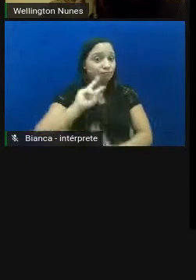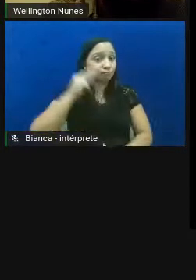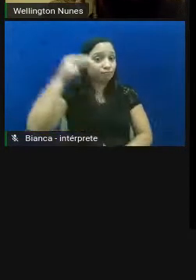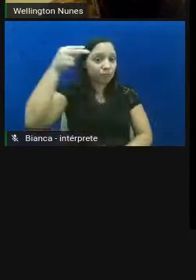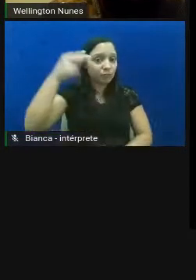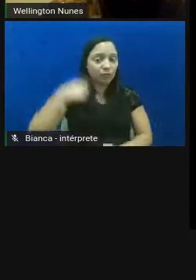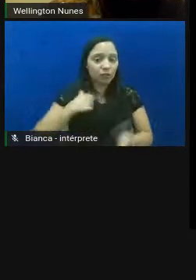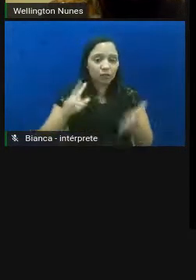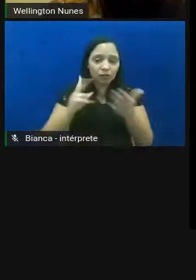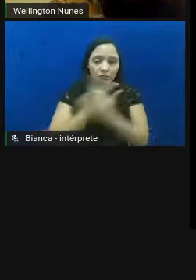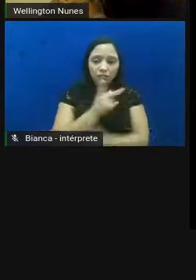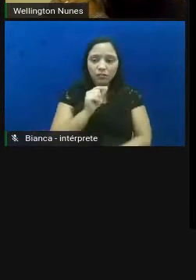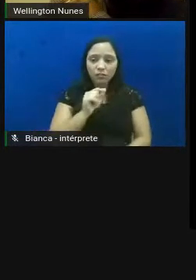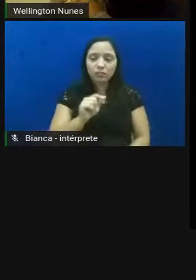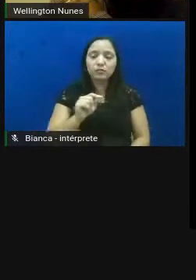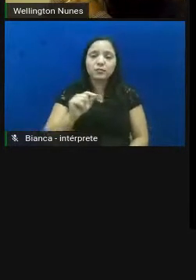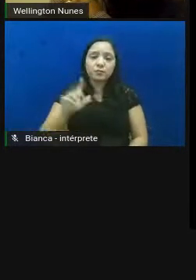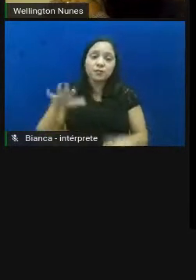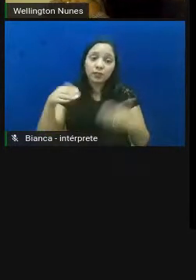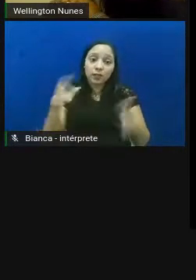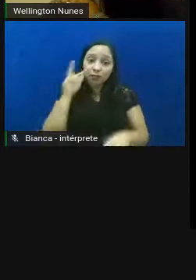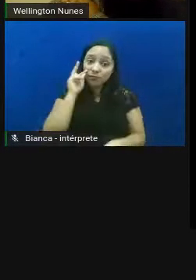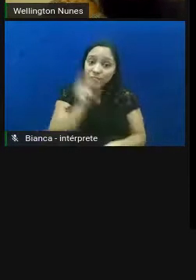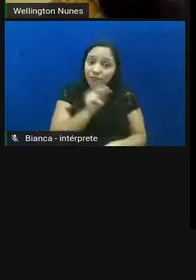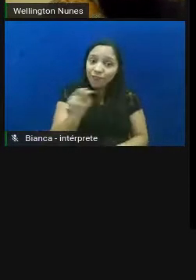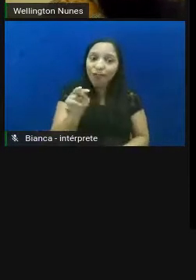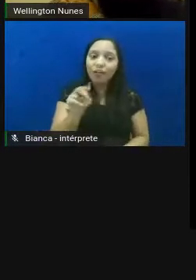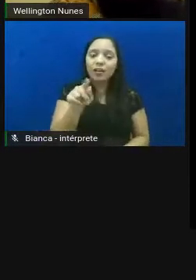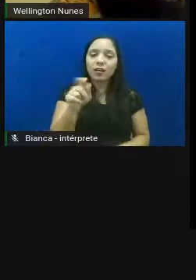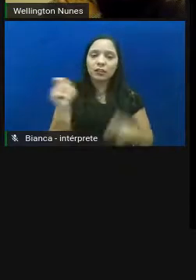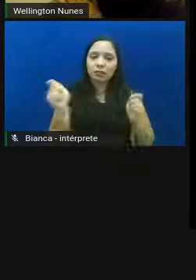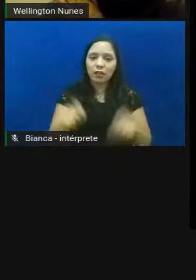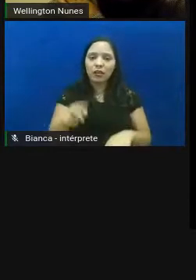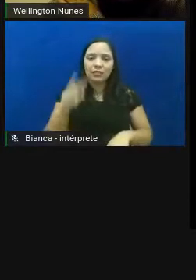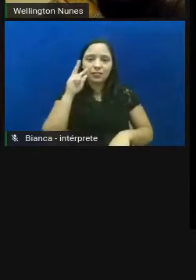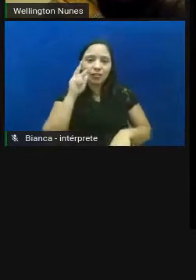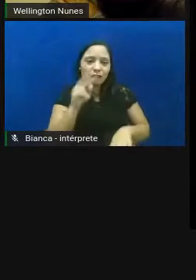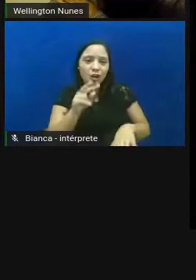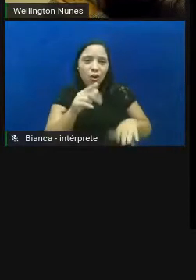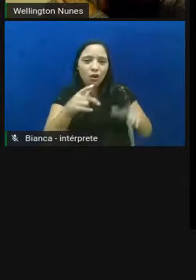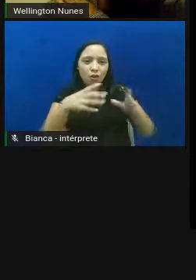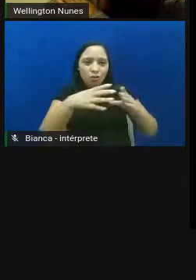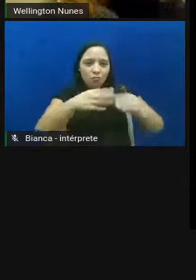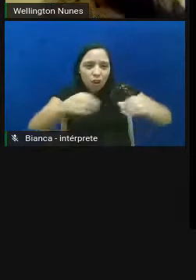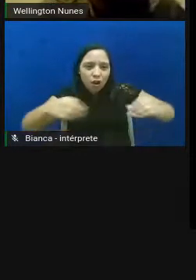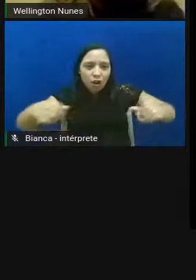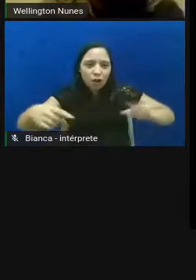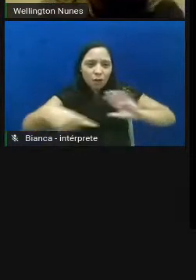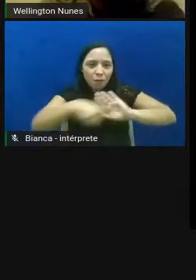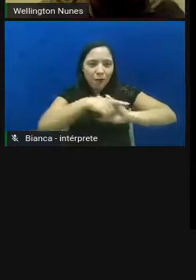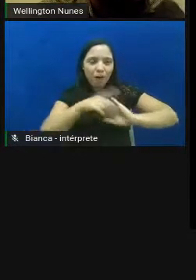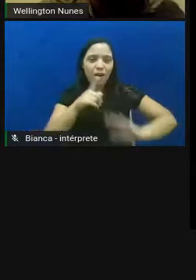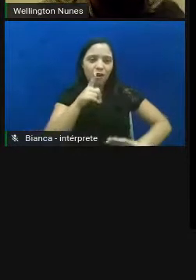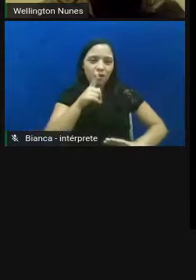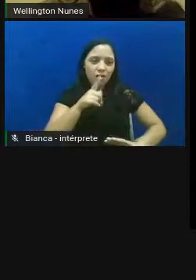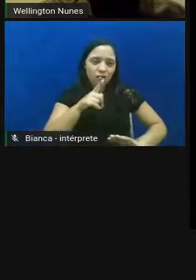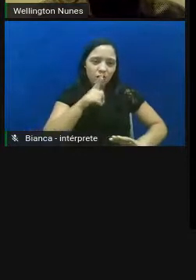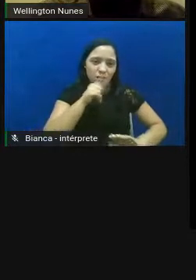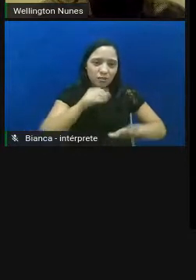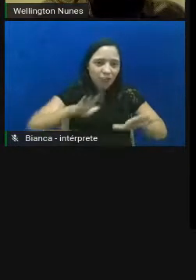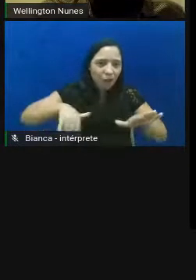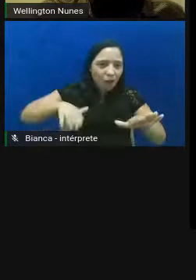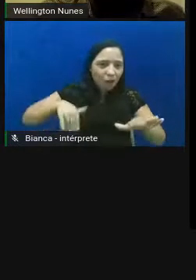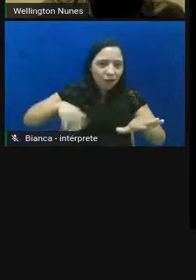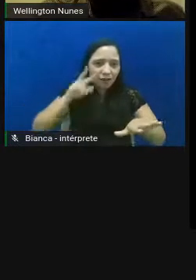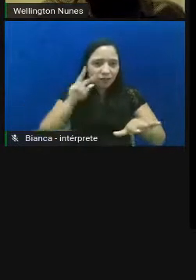a tsunami atacar. Então, vocês podem observar aqui que toda a faixa litorânea da direita aqui,